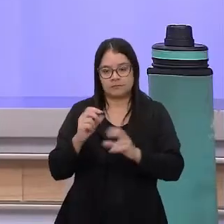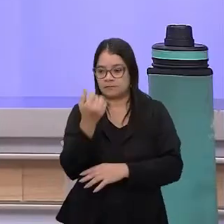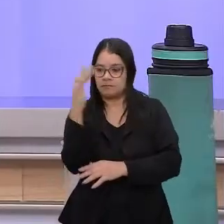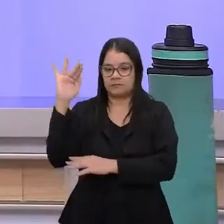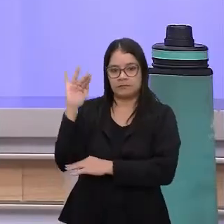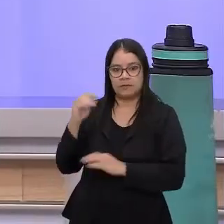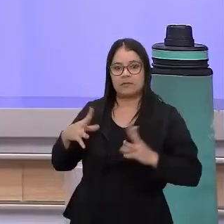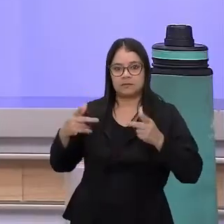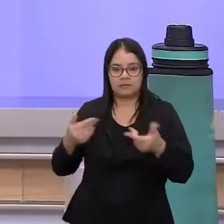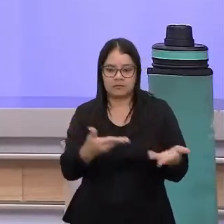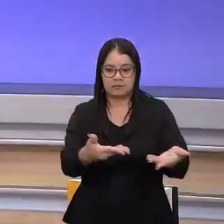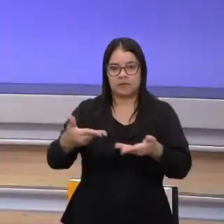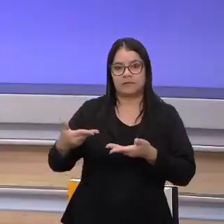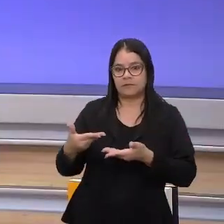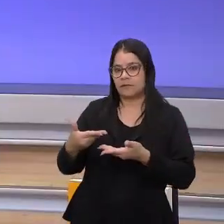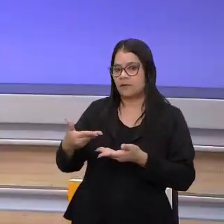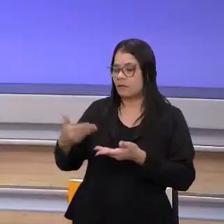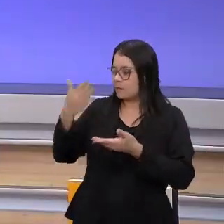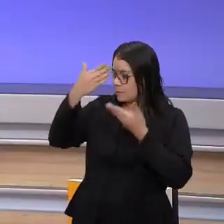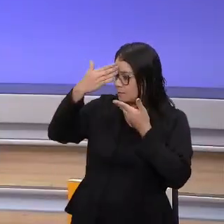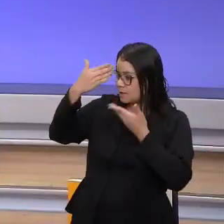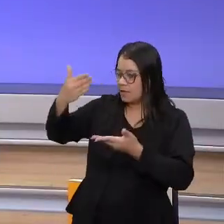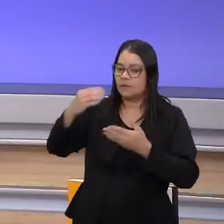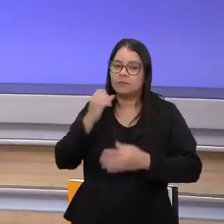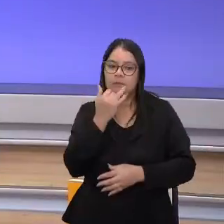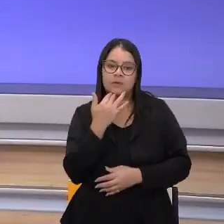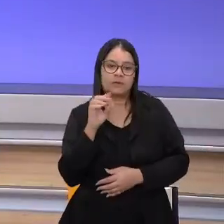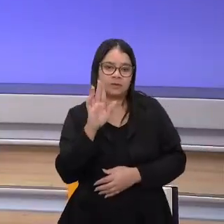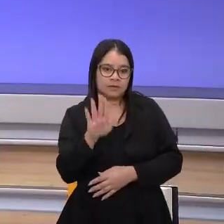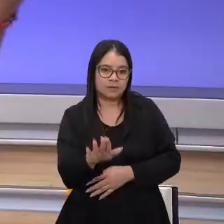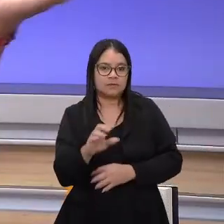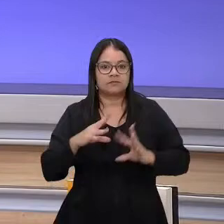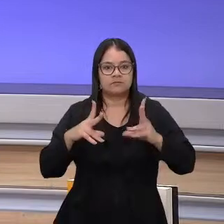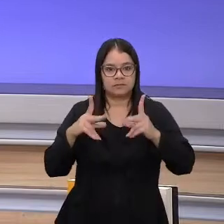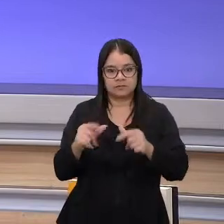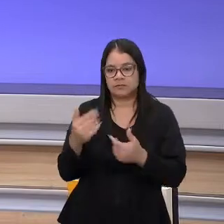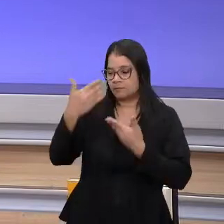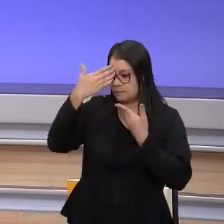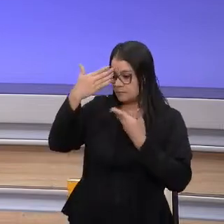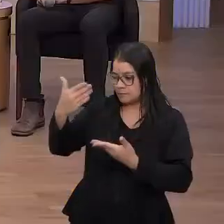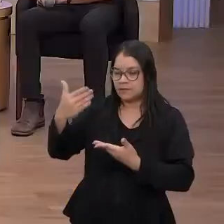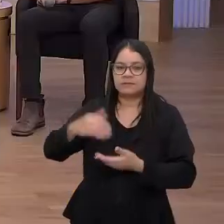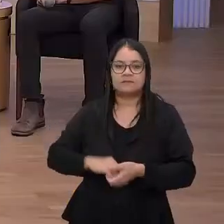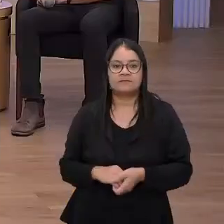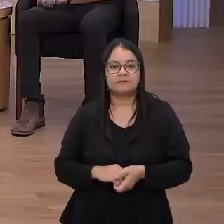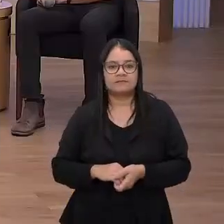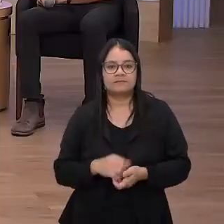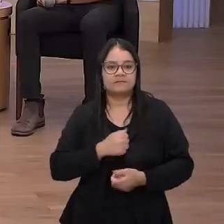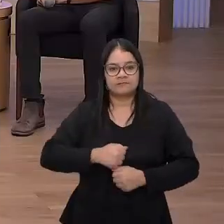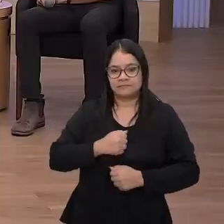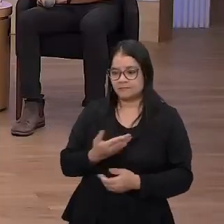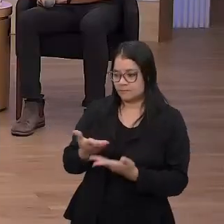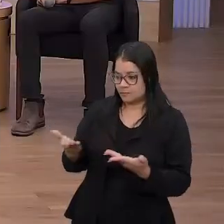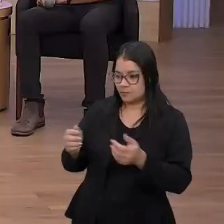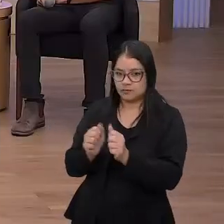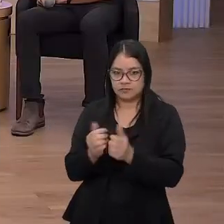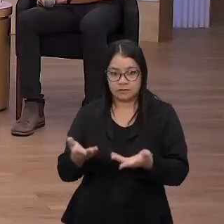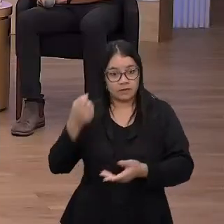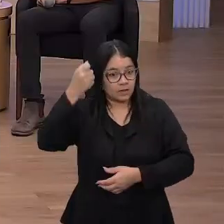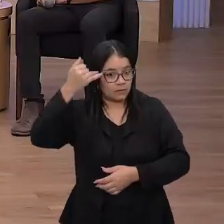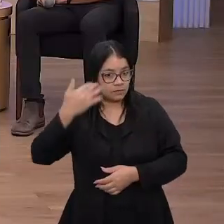bem-vinda. Muito obrigada, muito boa tarde a todos. Muito prazer estar aqui hoje com vocês. Vou fazer